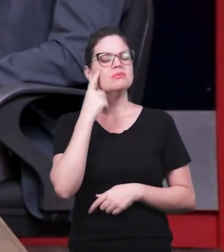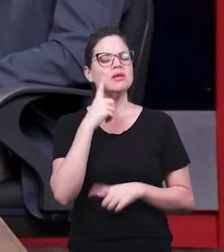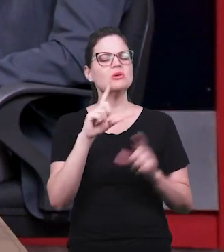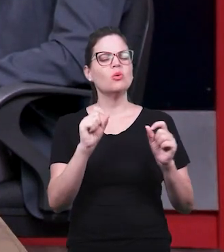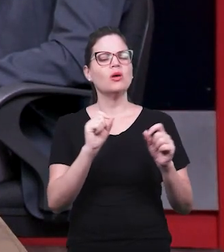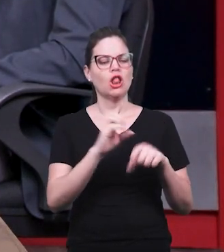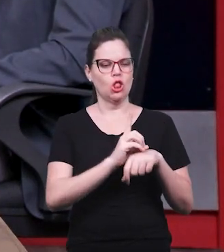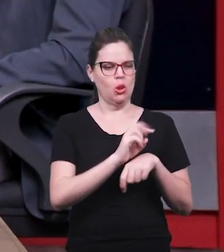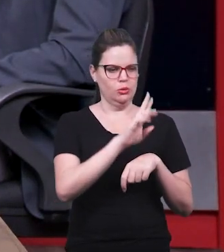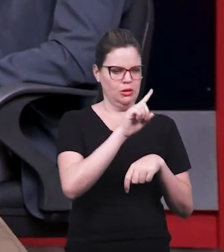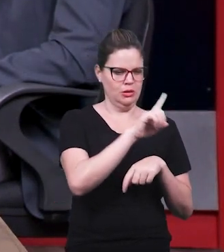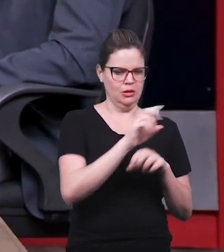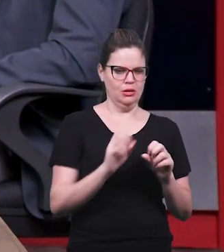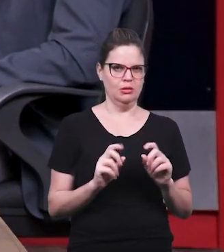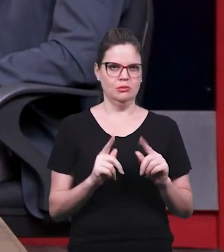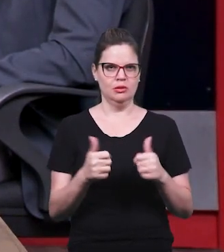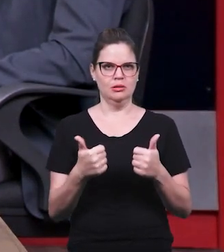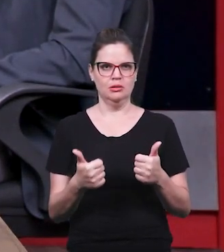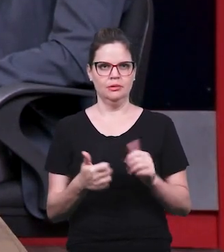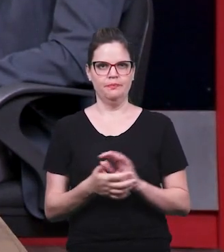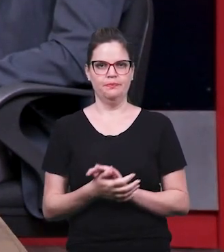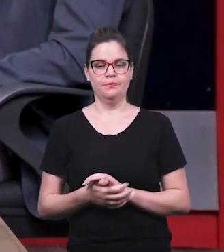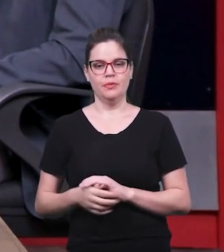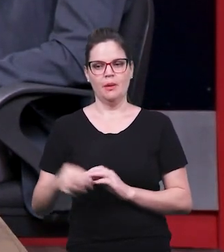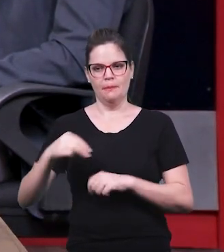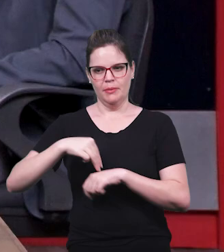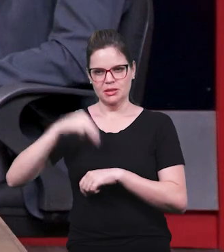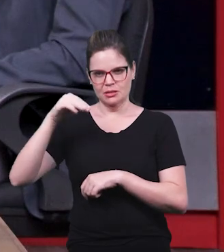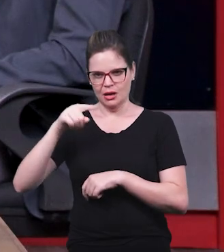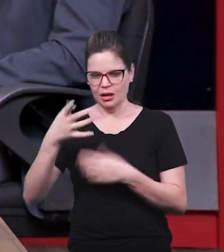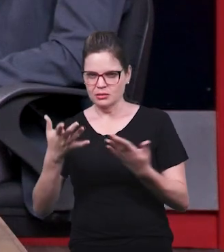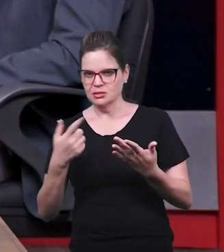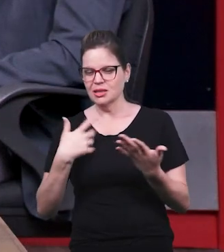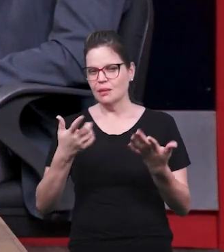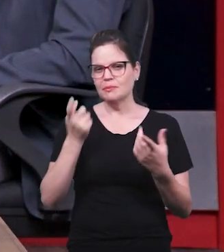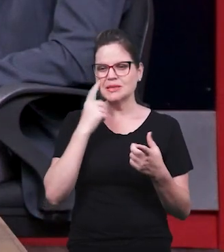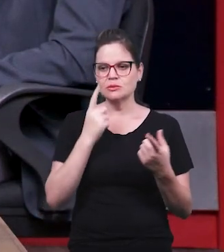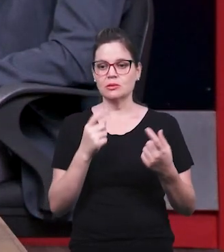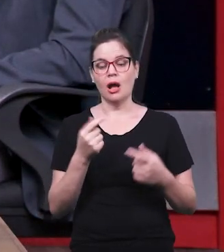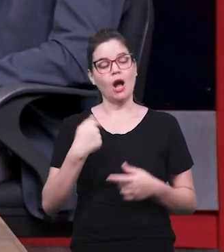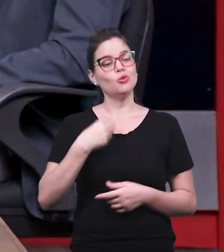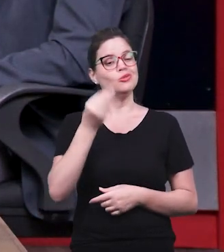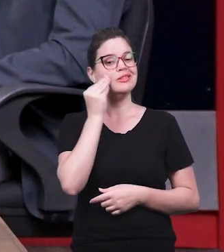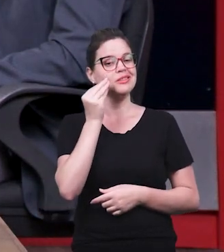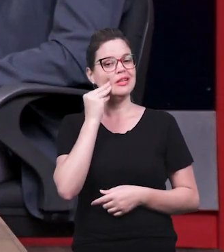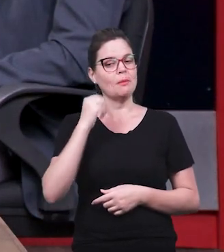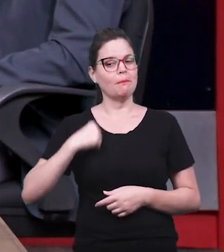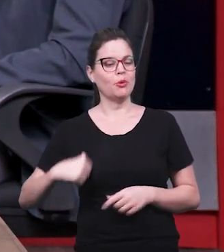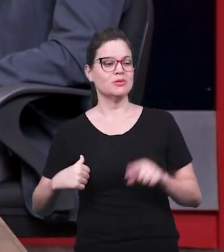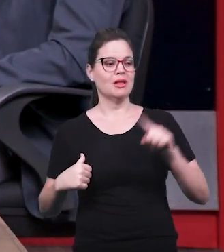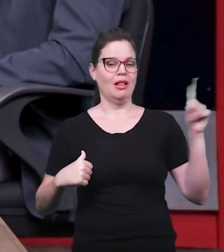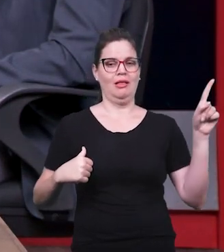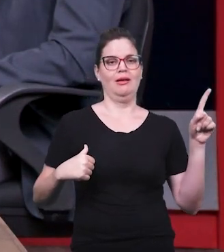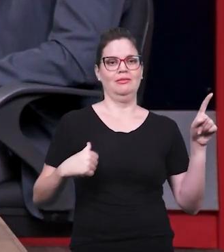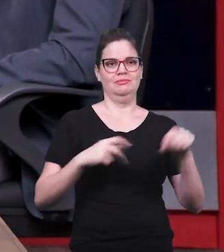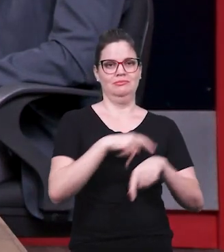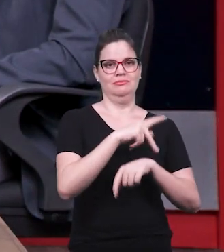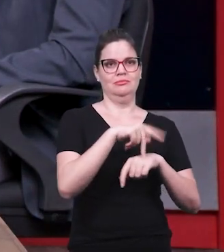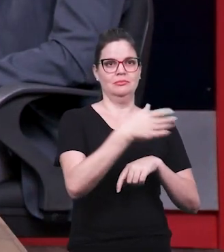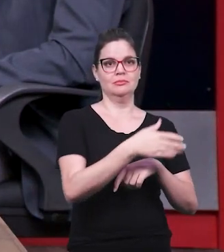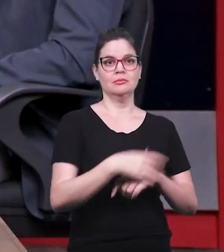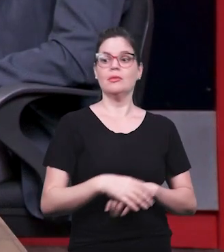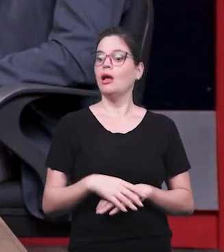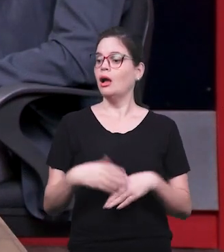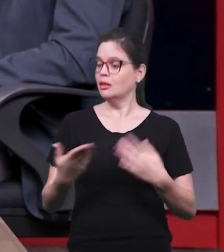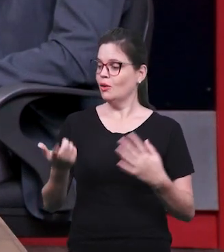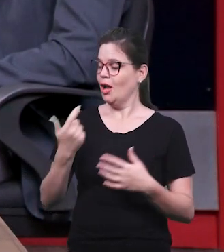expliquei a ele, olha, estou pleiteando uma bolsa no exterior. E foi aí que ele me disse, né, olha, eu fiz o meu